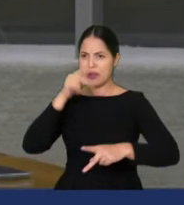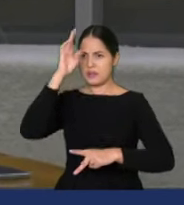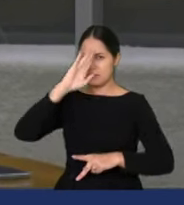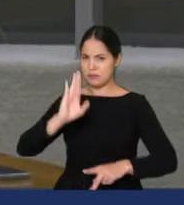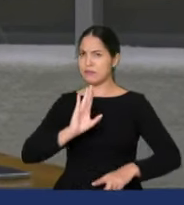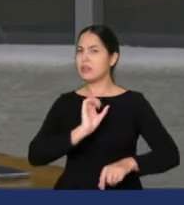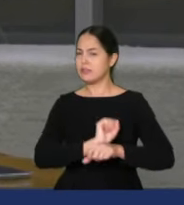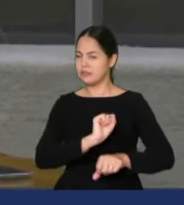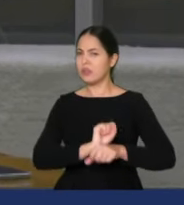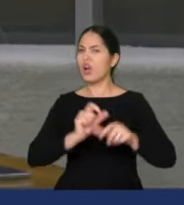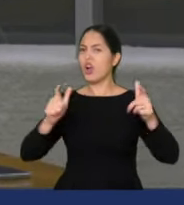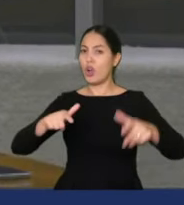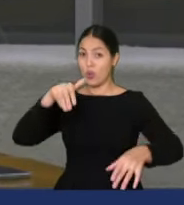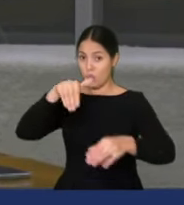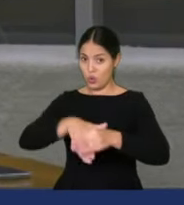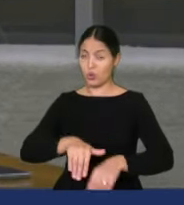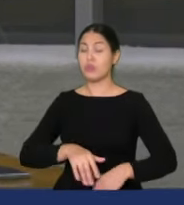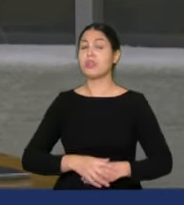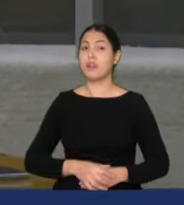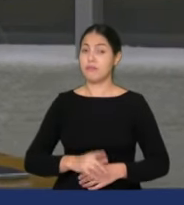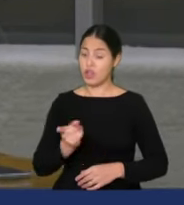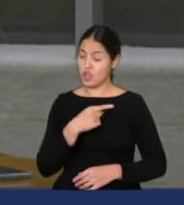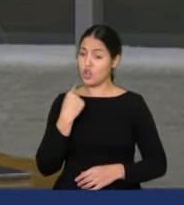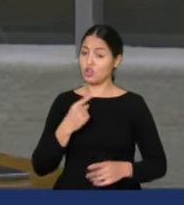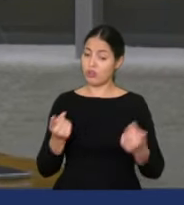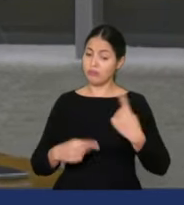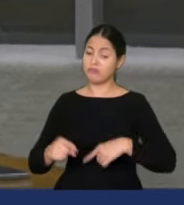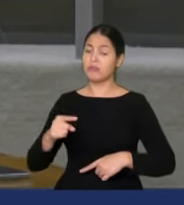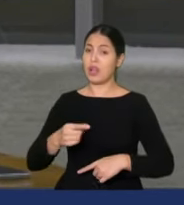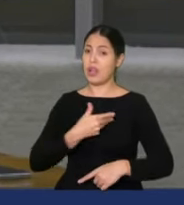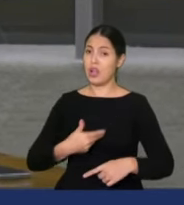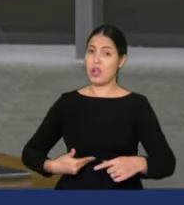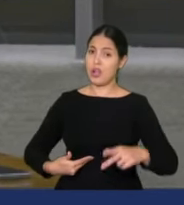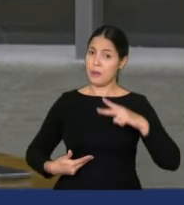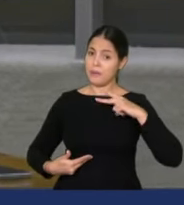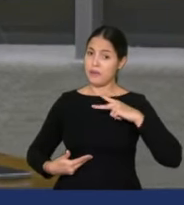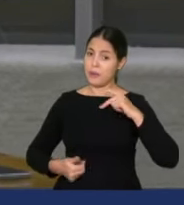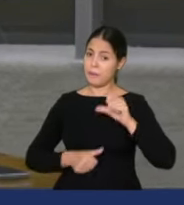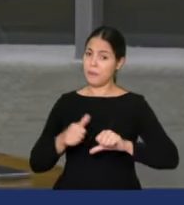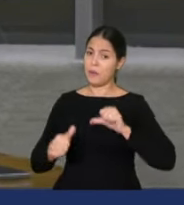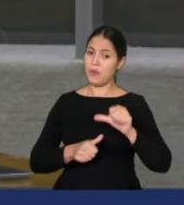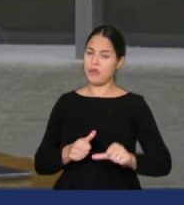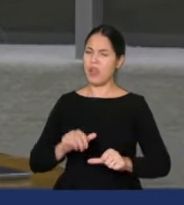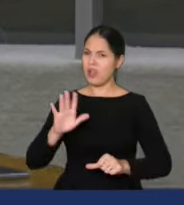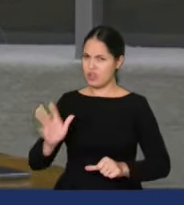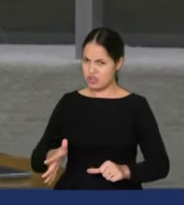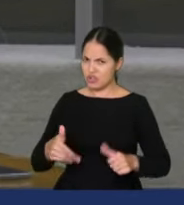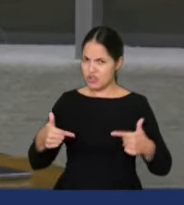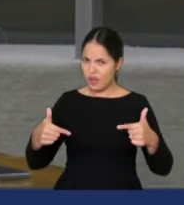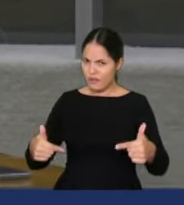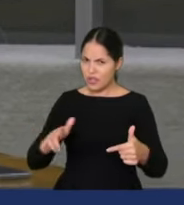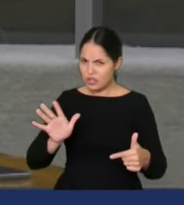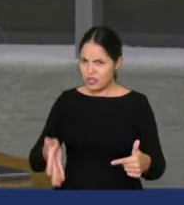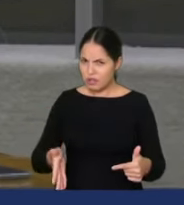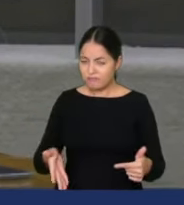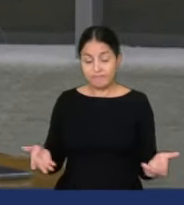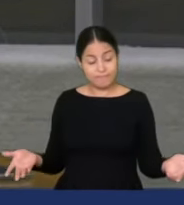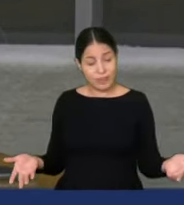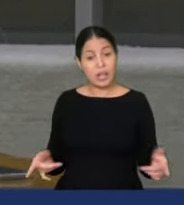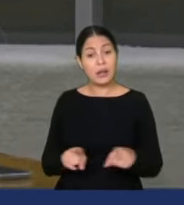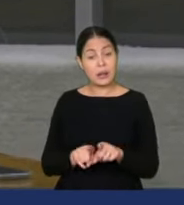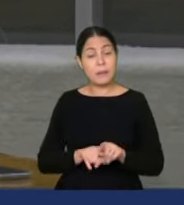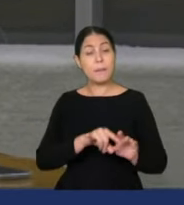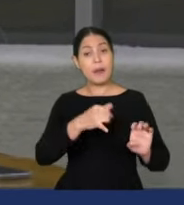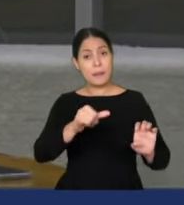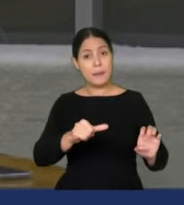na urna, e assim reverter a privatização da Petrobras, que já foi feita, a privatização da Eletrobras e as